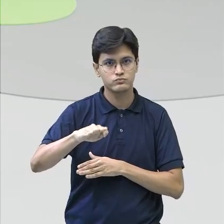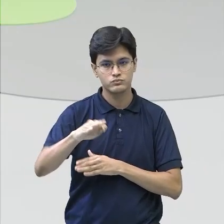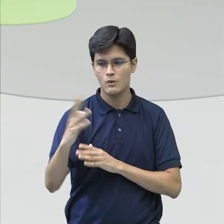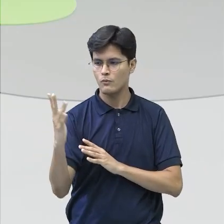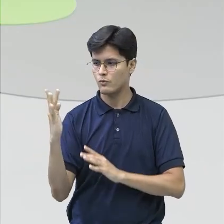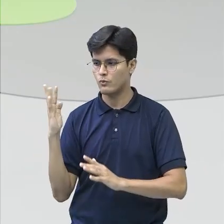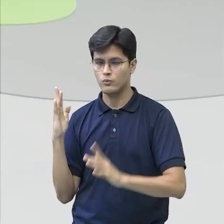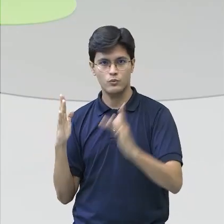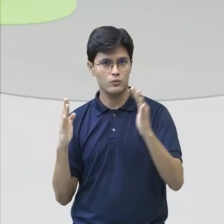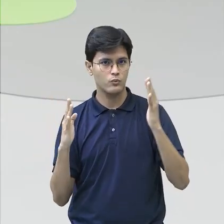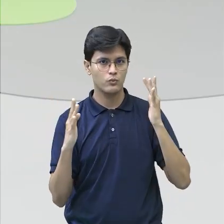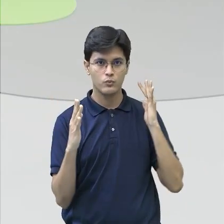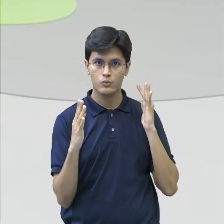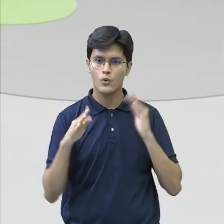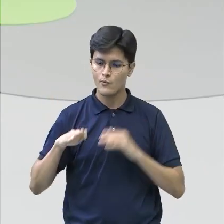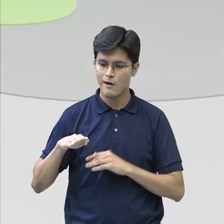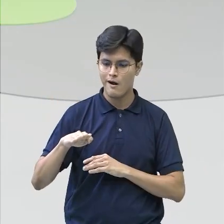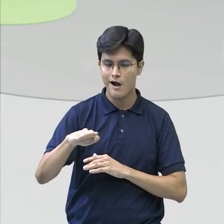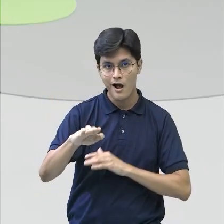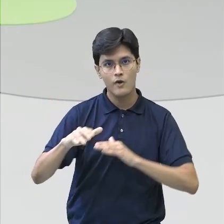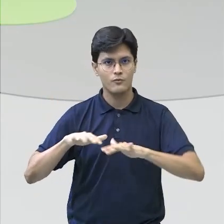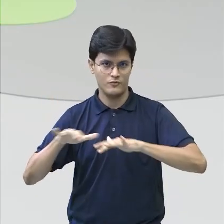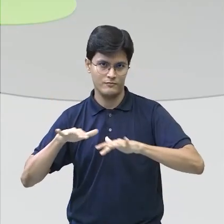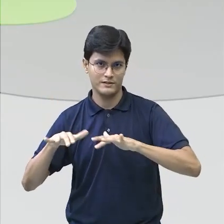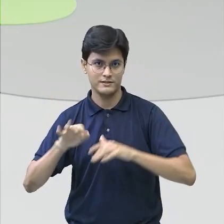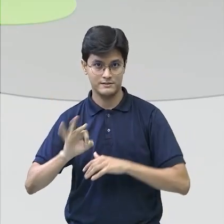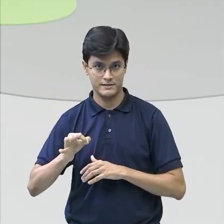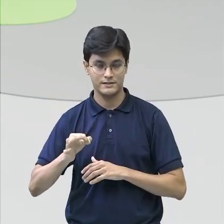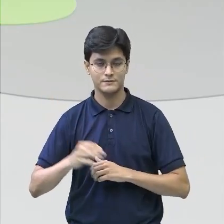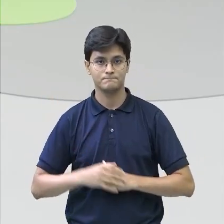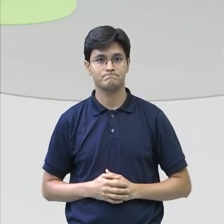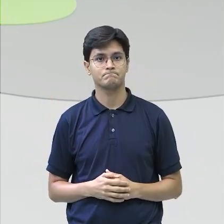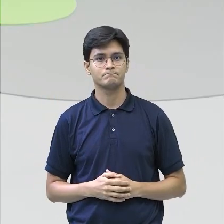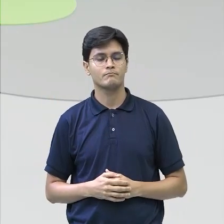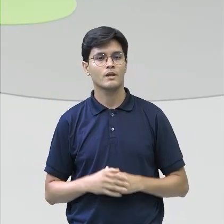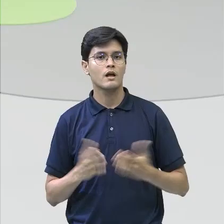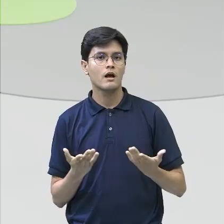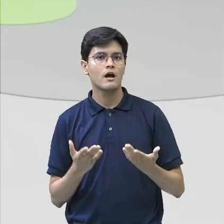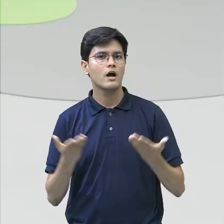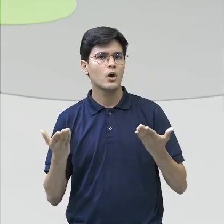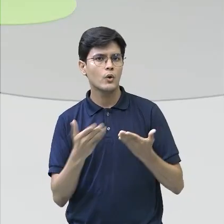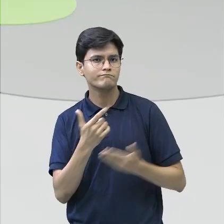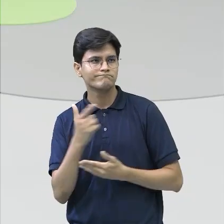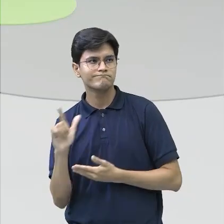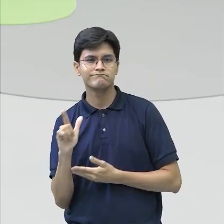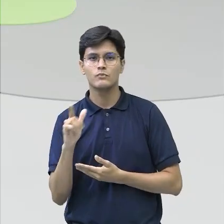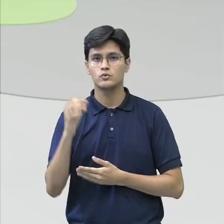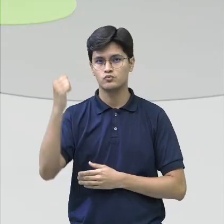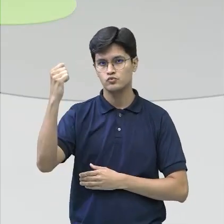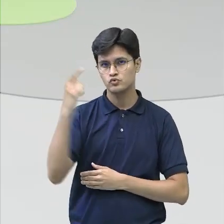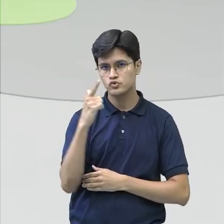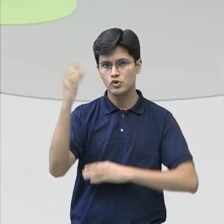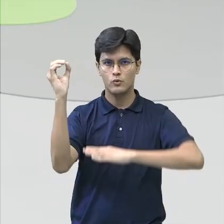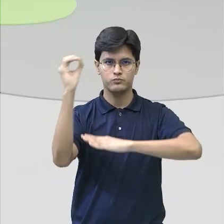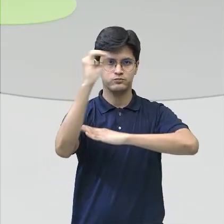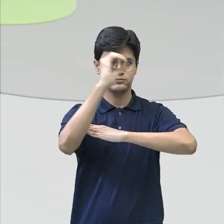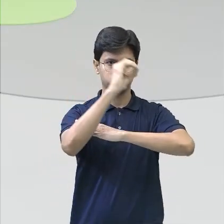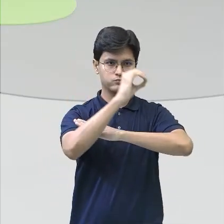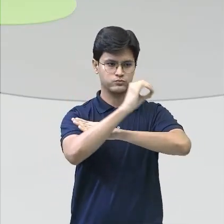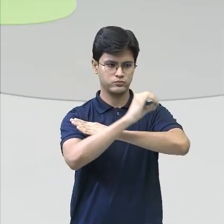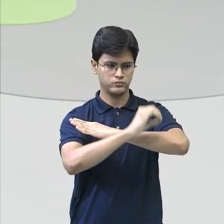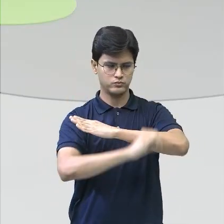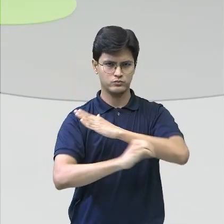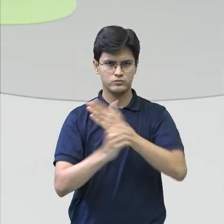lá o pôr do sol, né, aparentemente é o Sol que se movimenta, mas a gente já sabe que, na verdade,